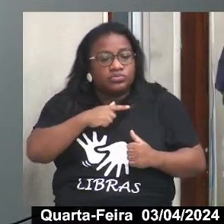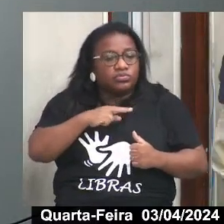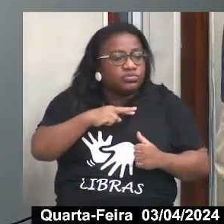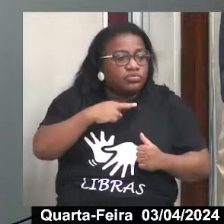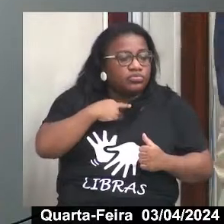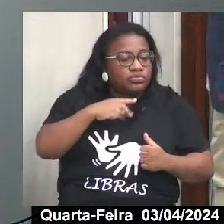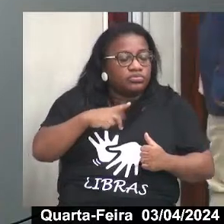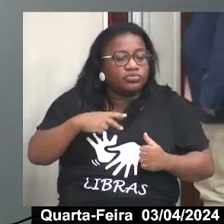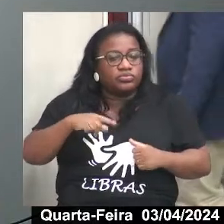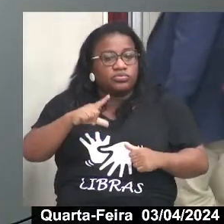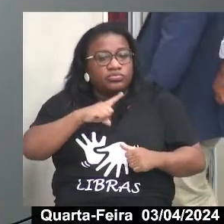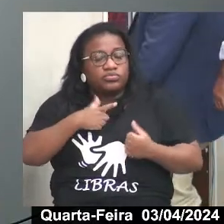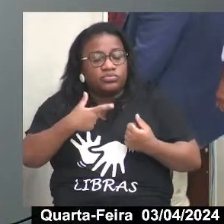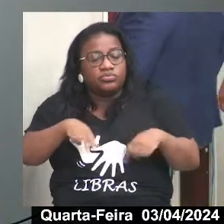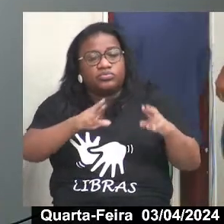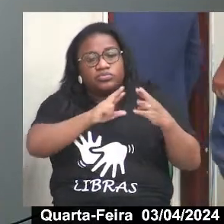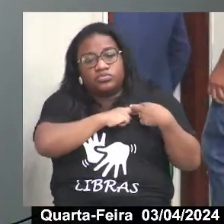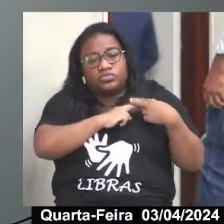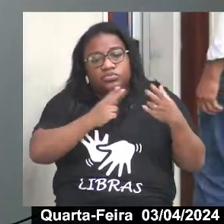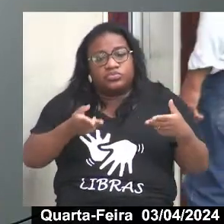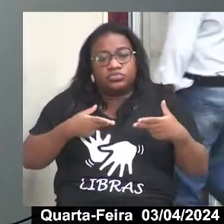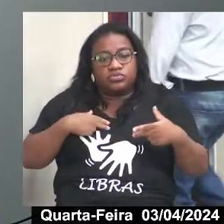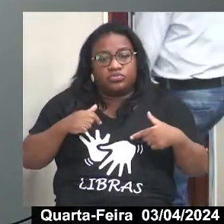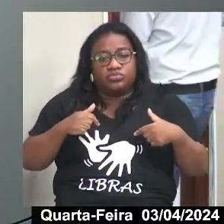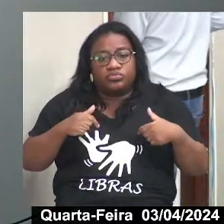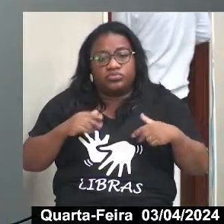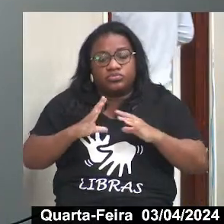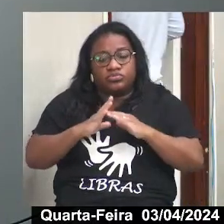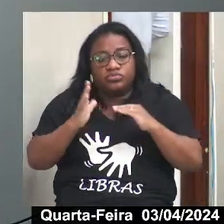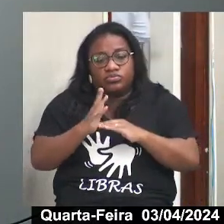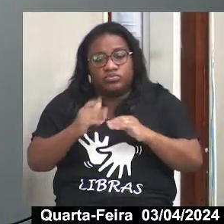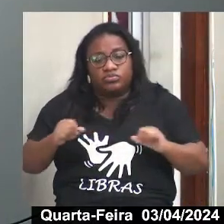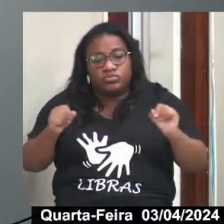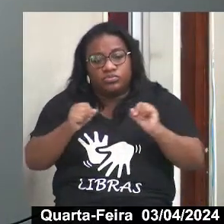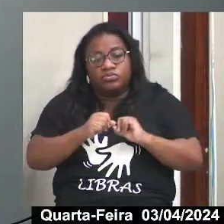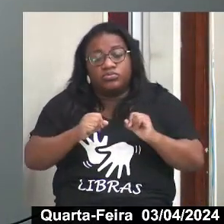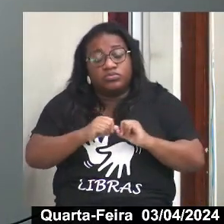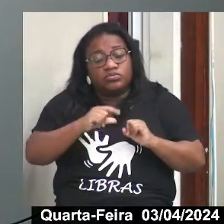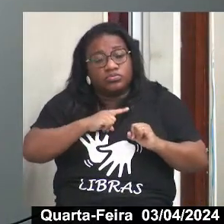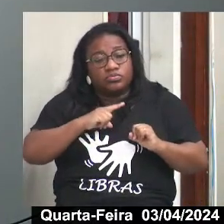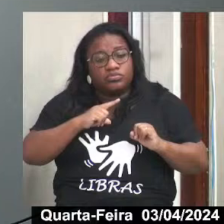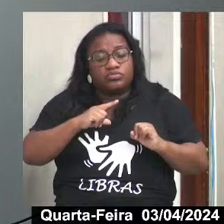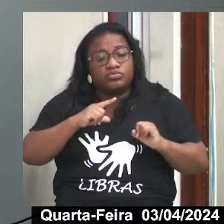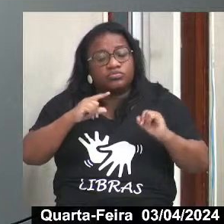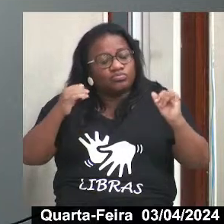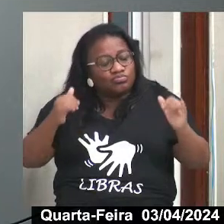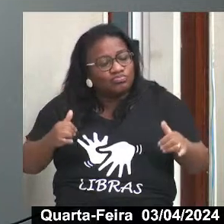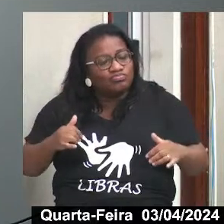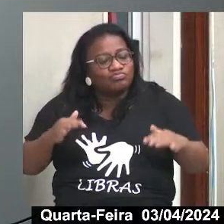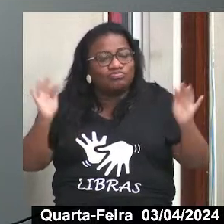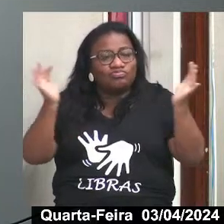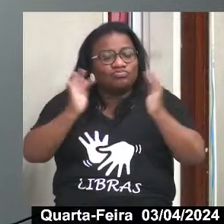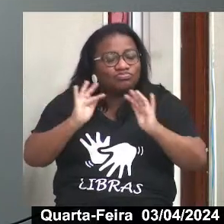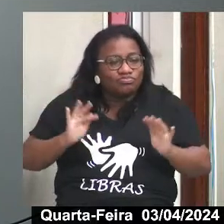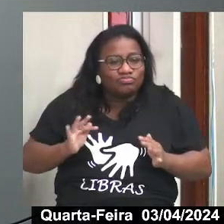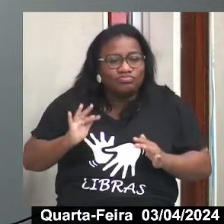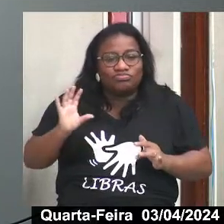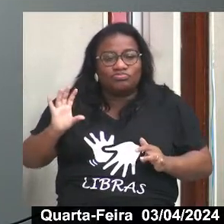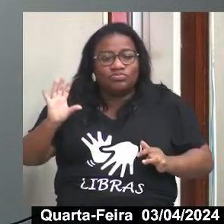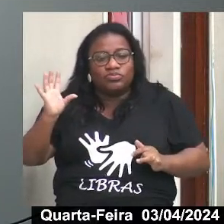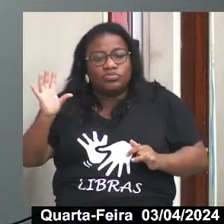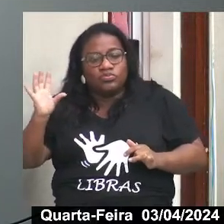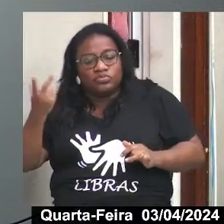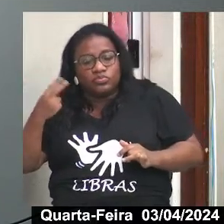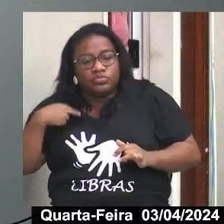isso, porque a gente tem que ter muita responsabilidade, né, naquilo que a gente faz. Mas eu tenho muito orgulho de ter essa pauta dentro do meu